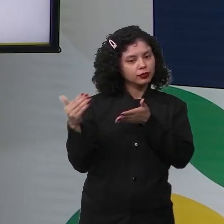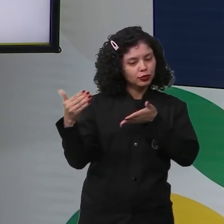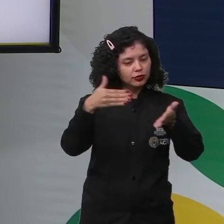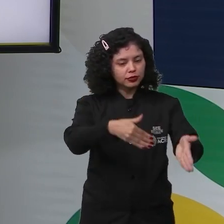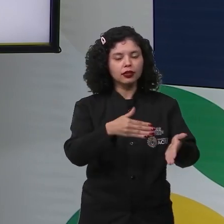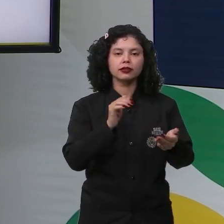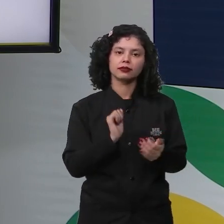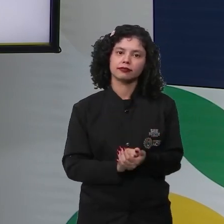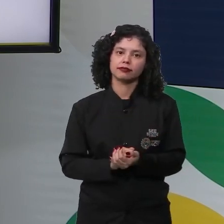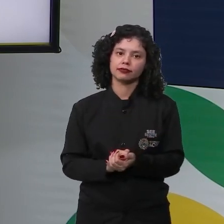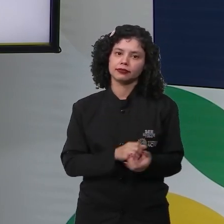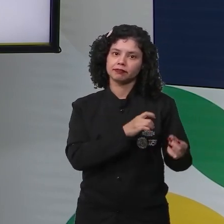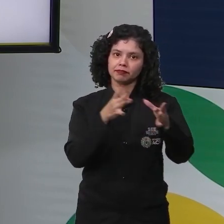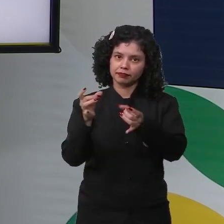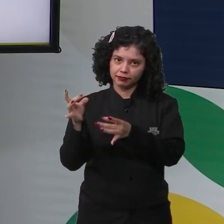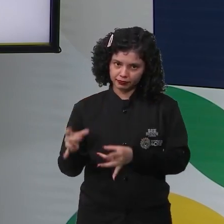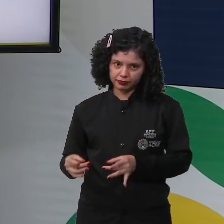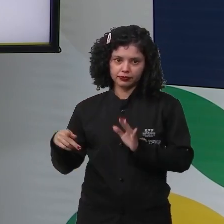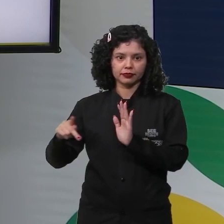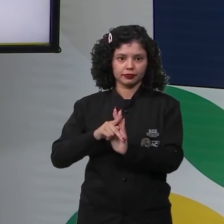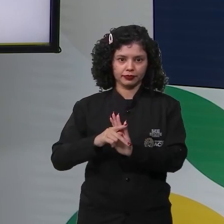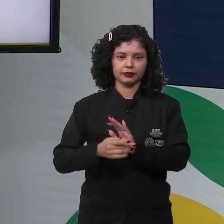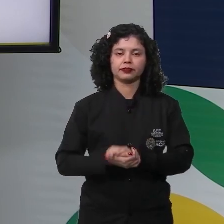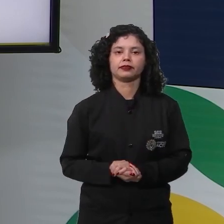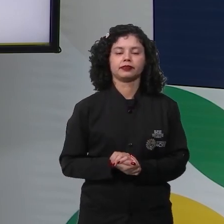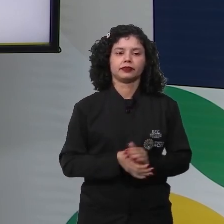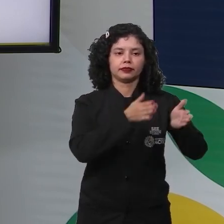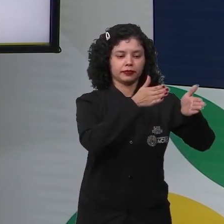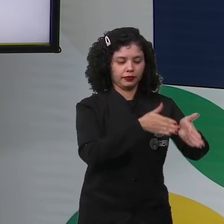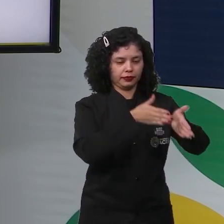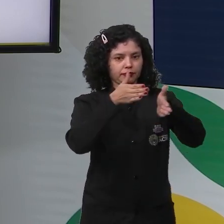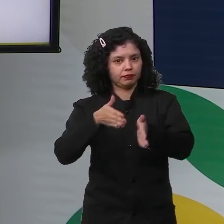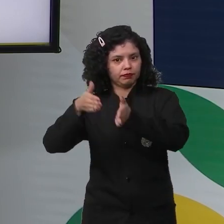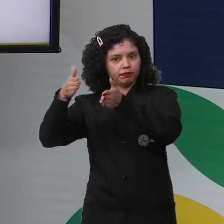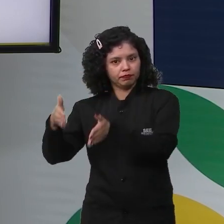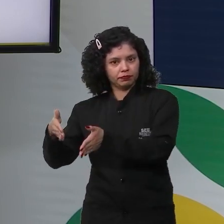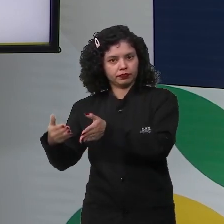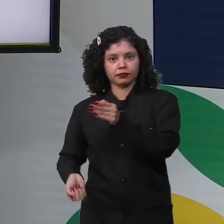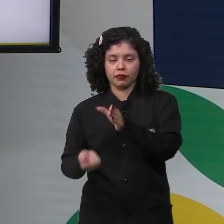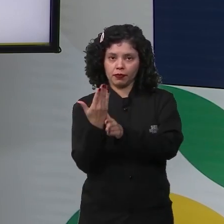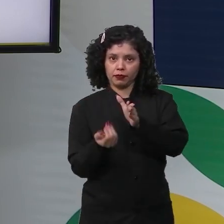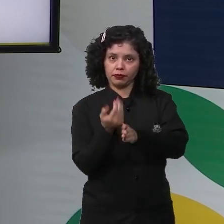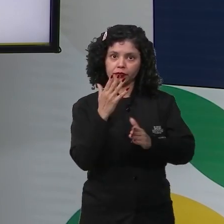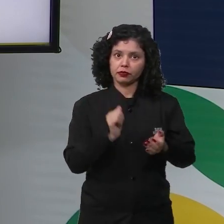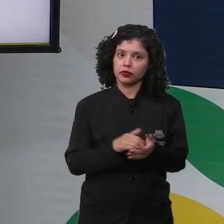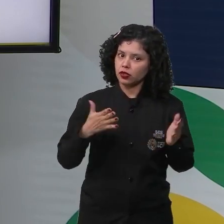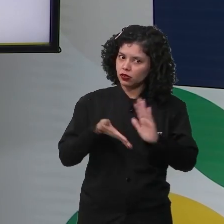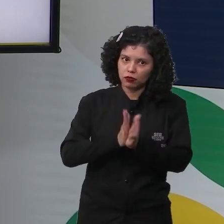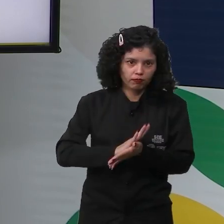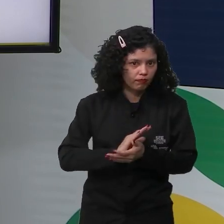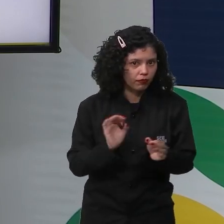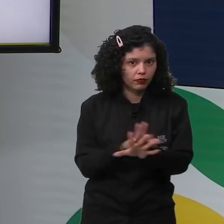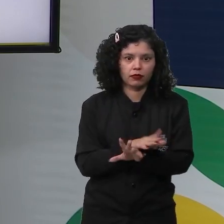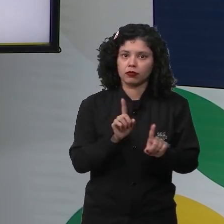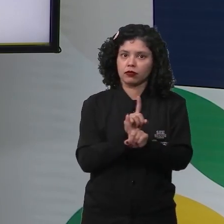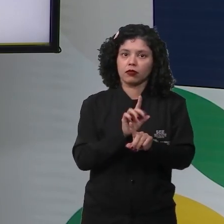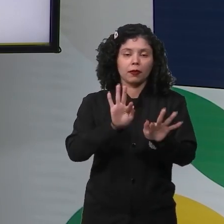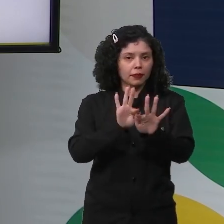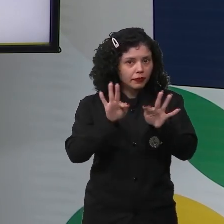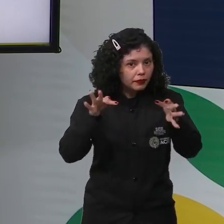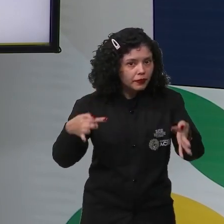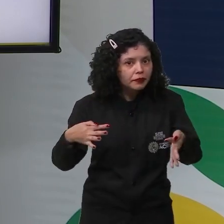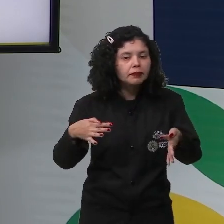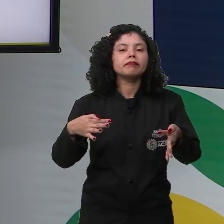chegar a uma mercadoria. As etapas produtivas, elas não desaparecem, mas